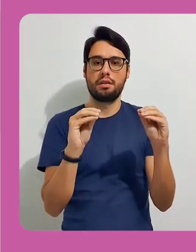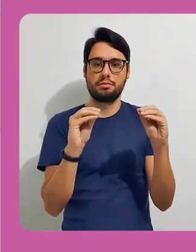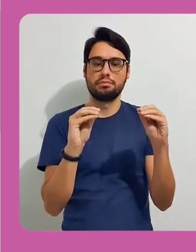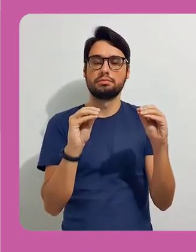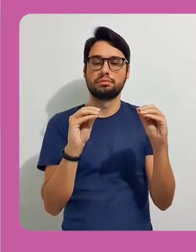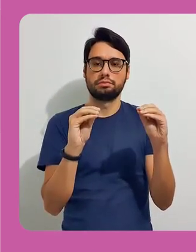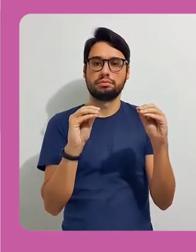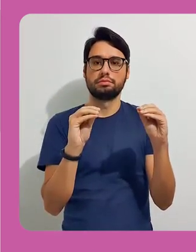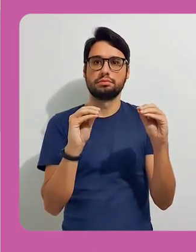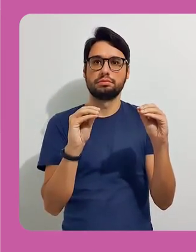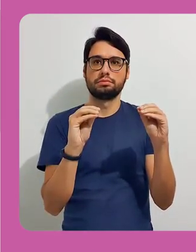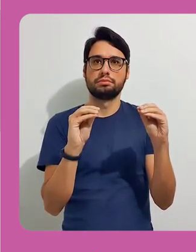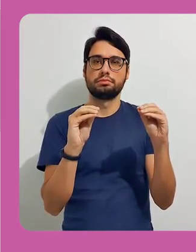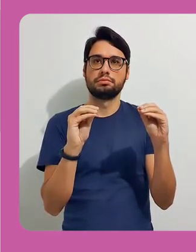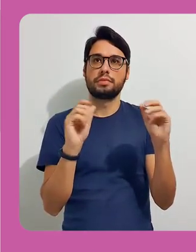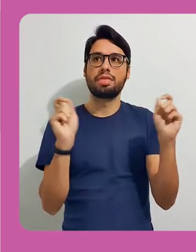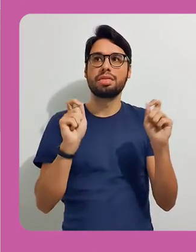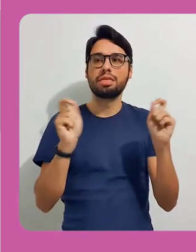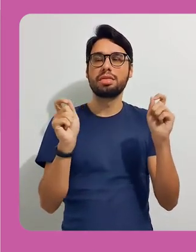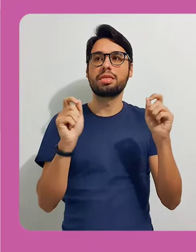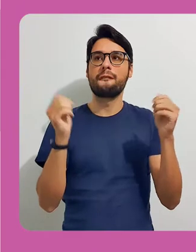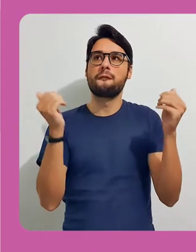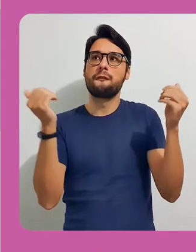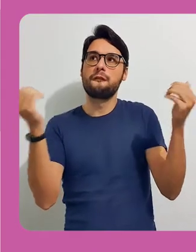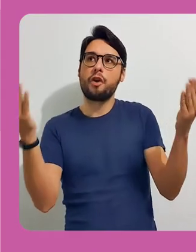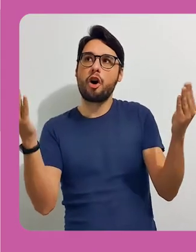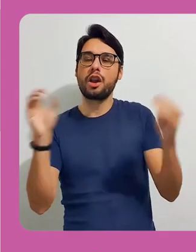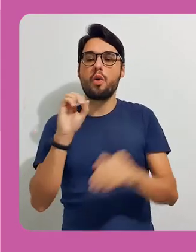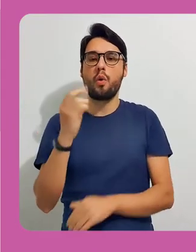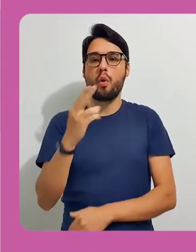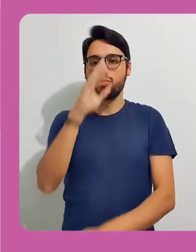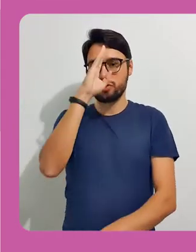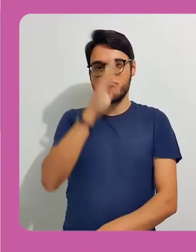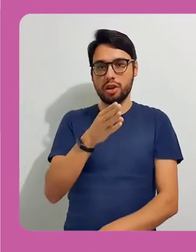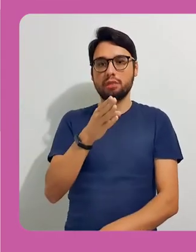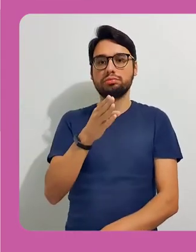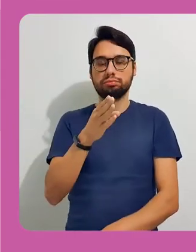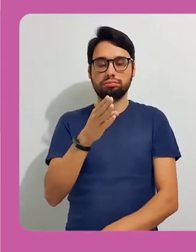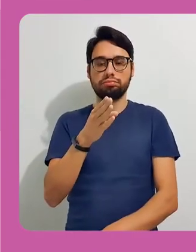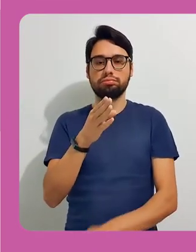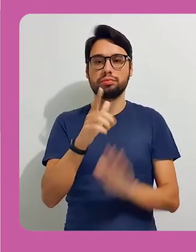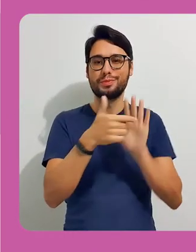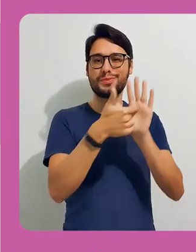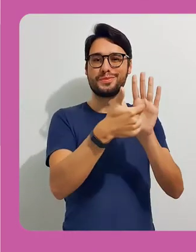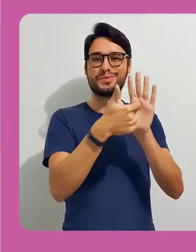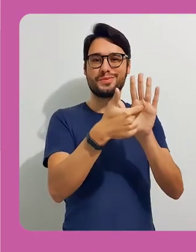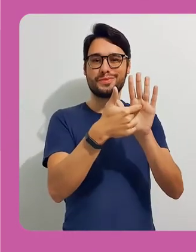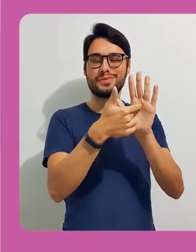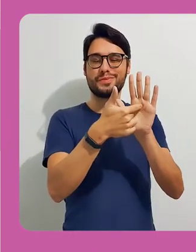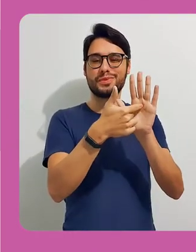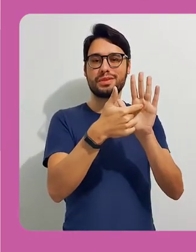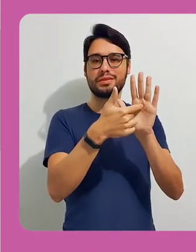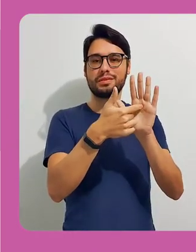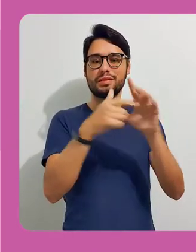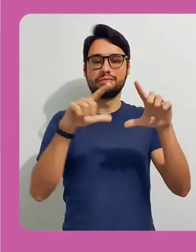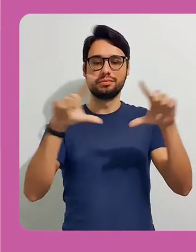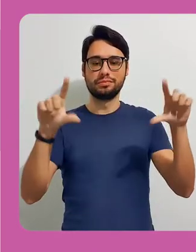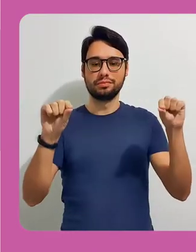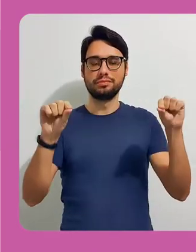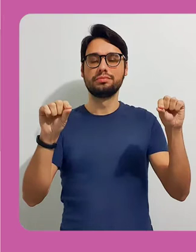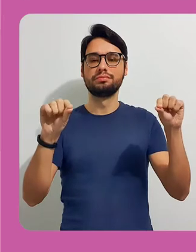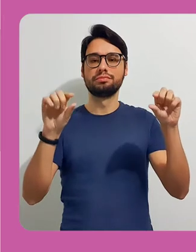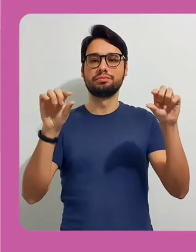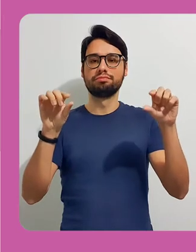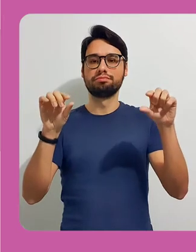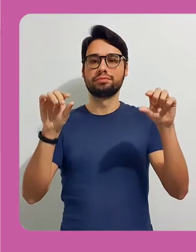colocar essa lista exercícios lá fora né poderia poderia ser também mas pode aparecer aqui né você incluir